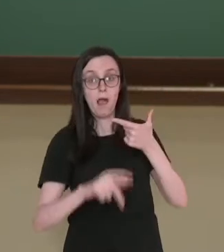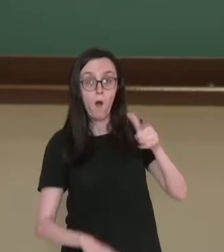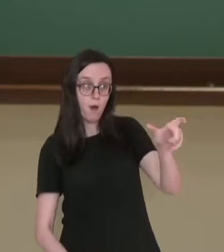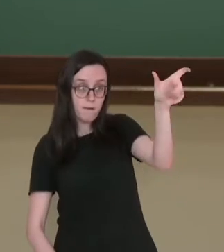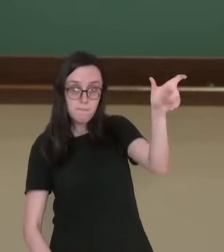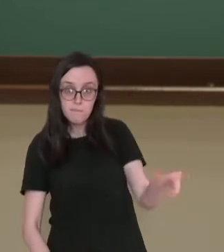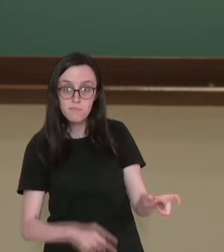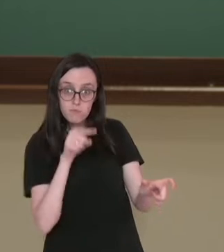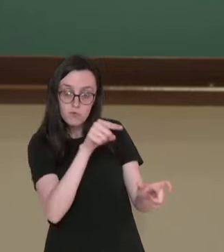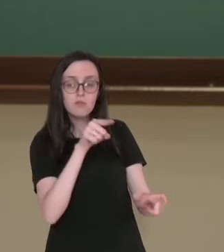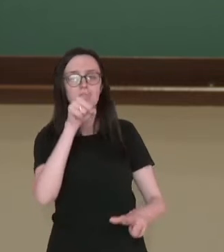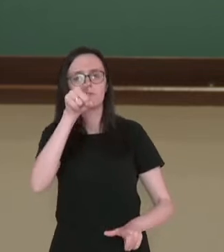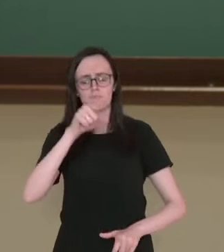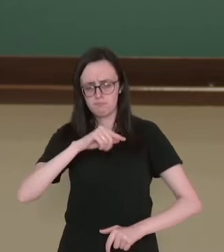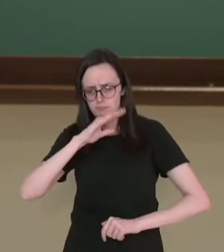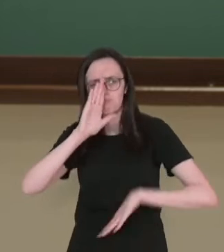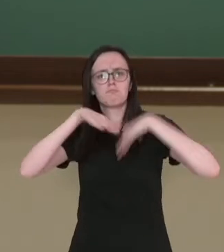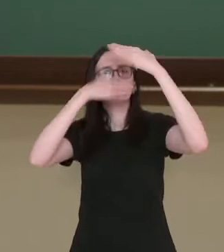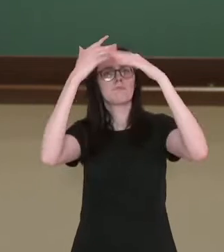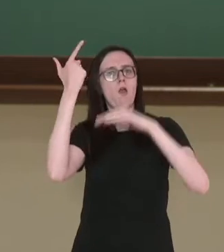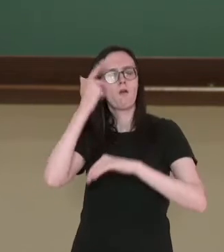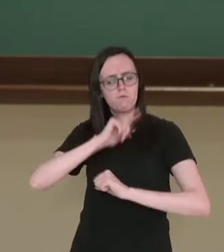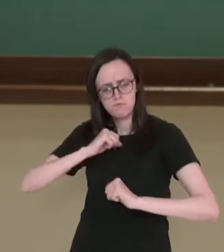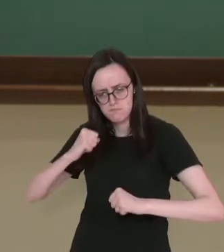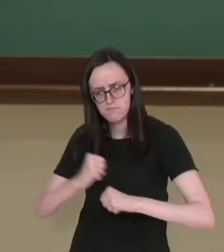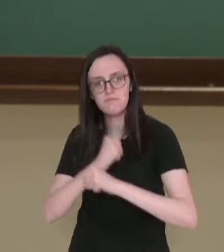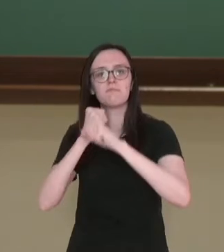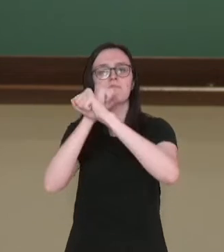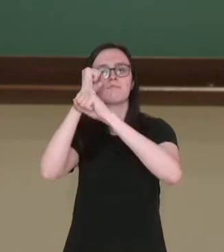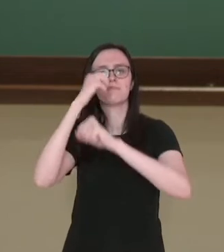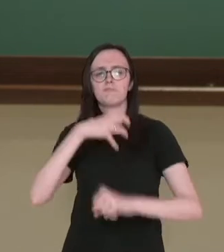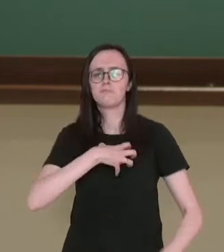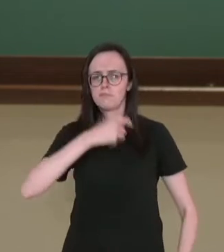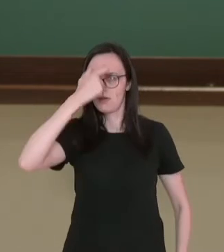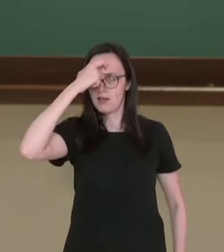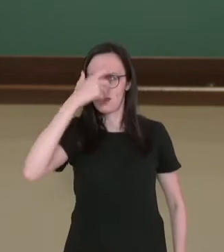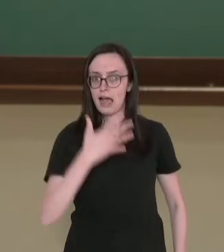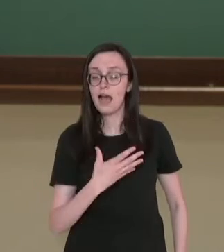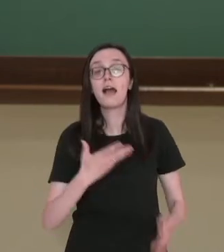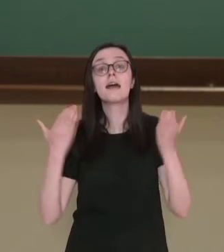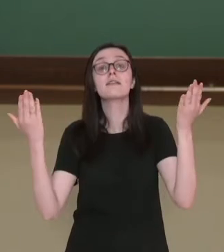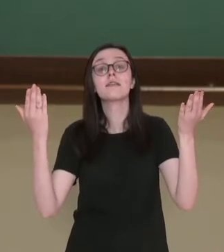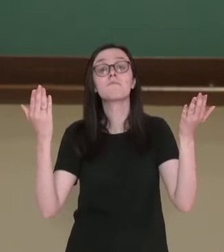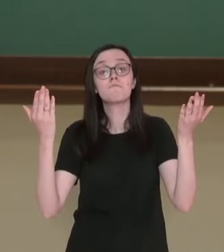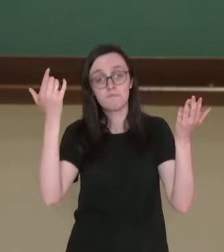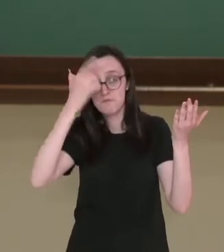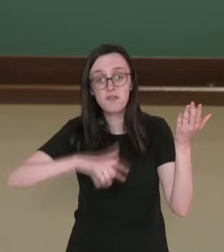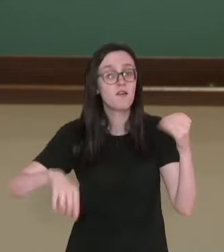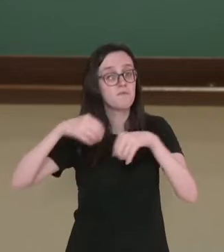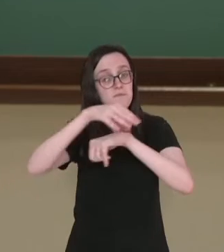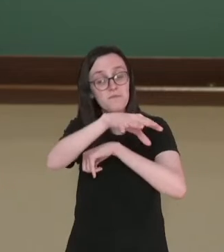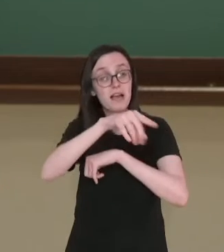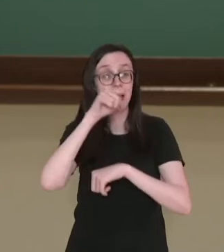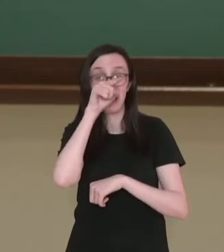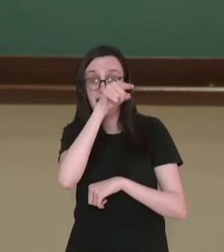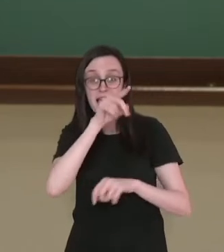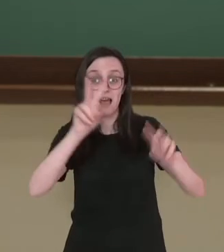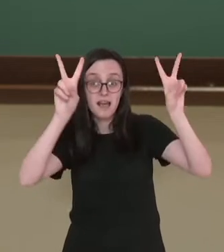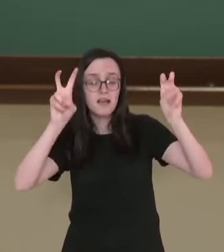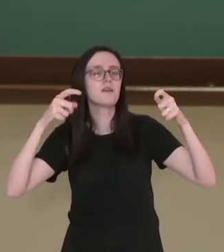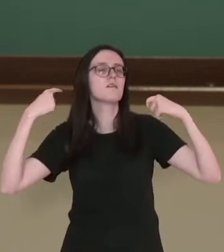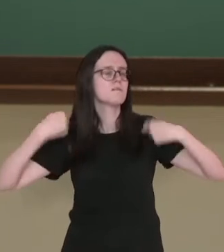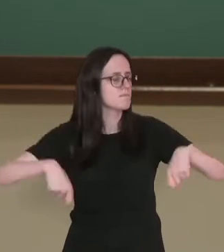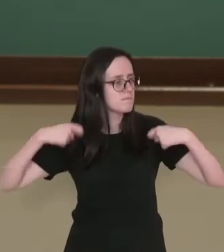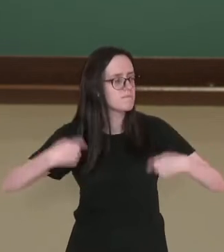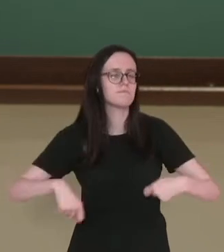né, você cresce, você constrói o seu caráter. Então, mais de uma vez, esse tema tem que